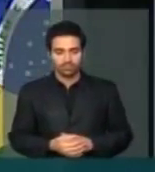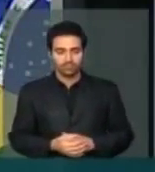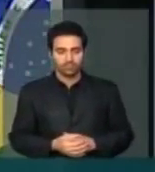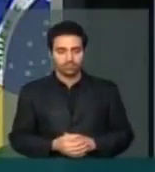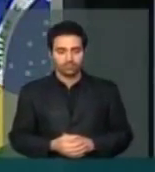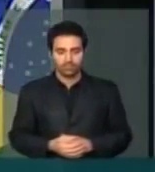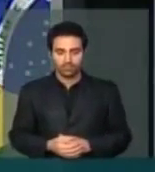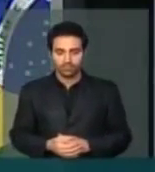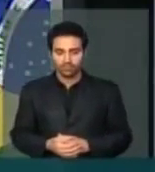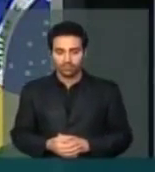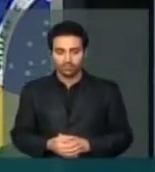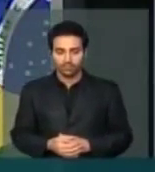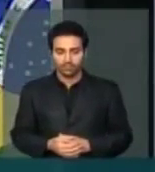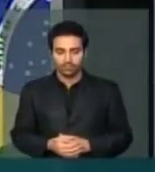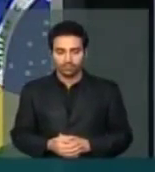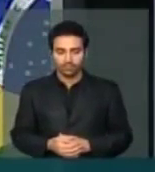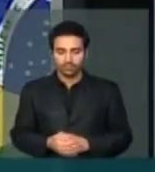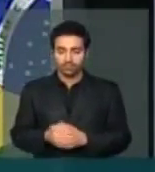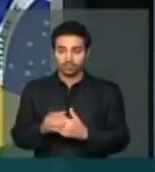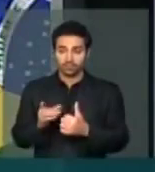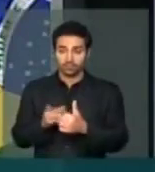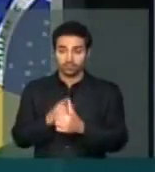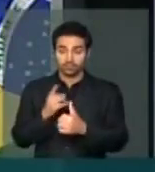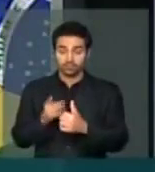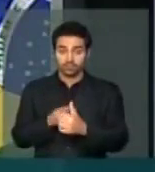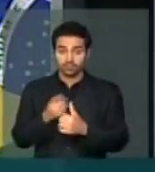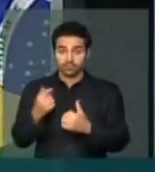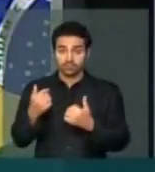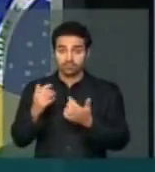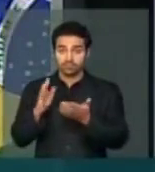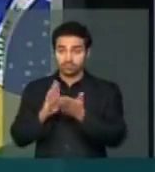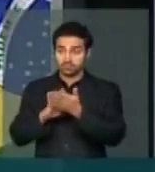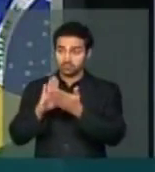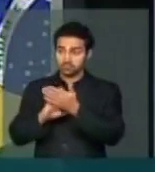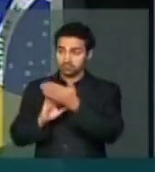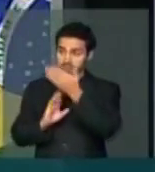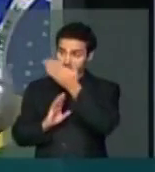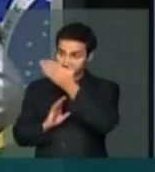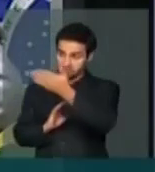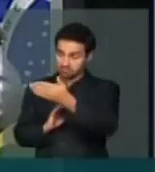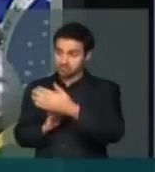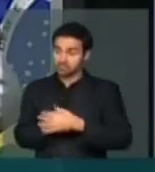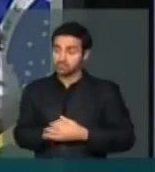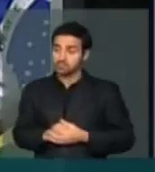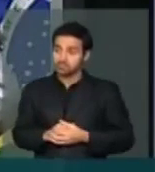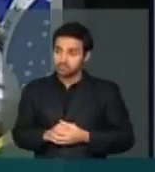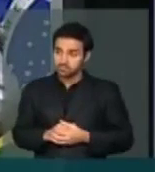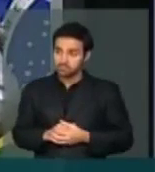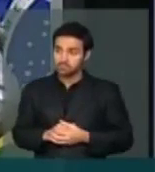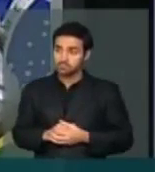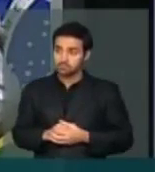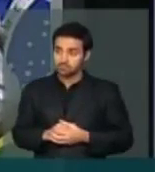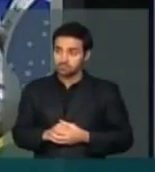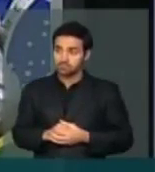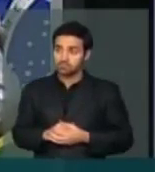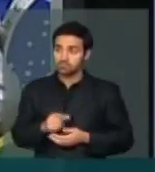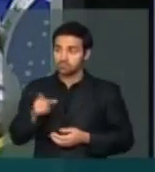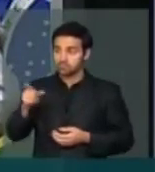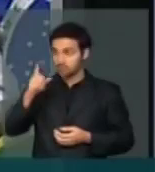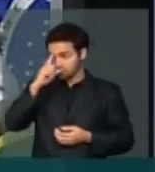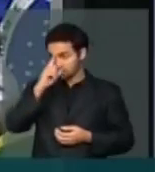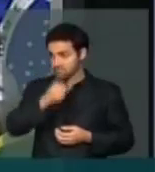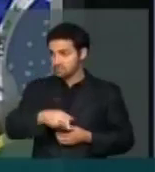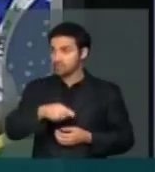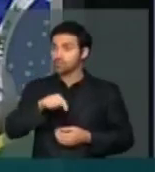em primeiro lugar, deputado Hildo Rocha, eu quero parabenizá-lo pela atitude de determinar o funcionamento